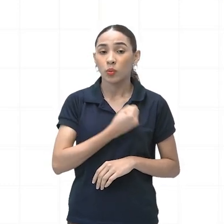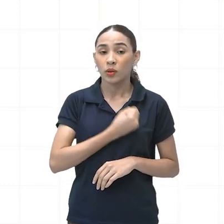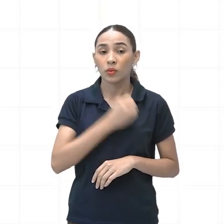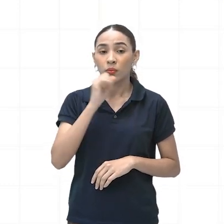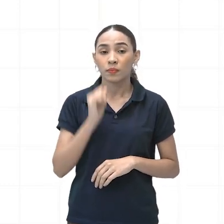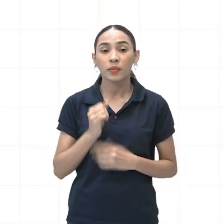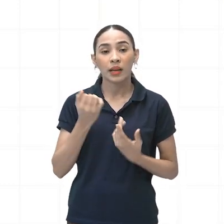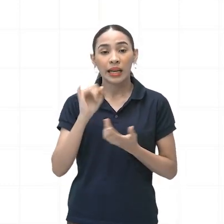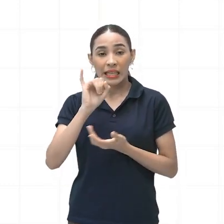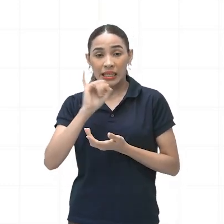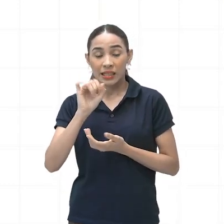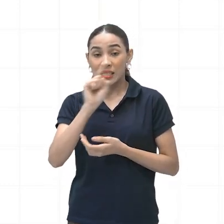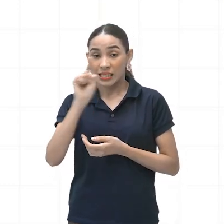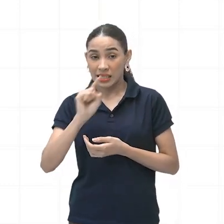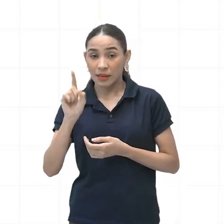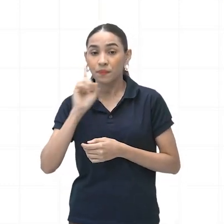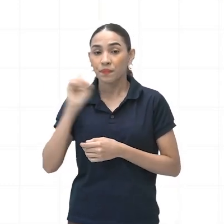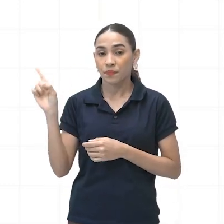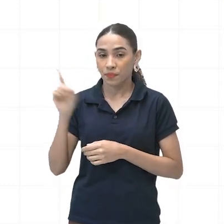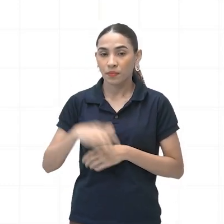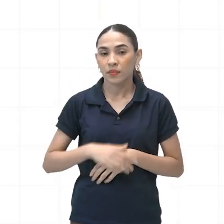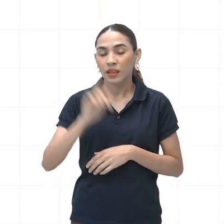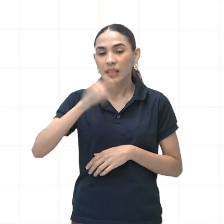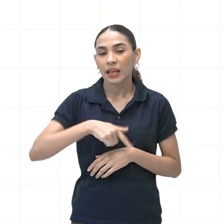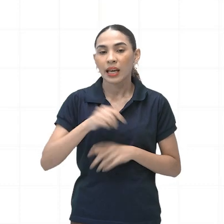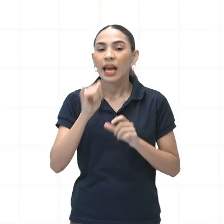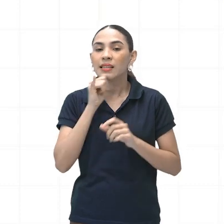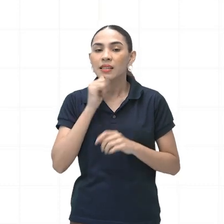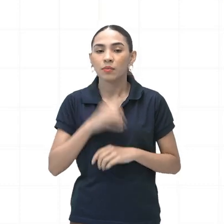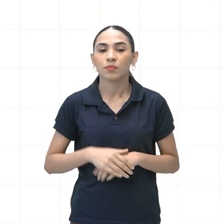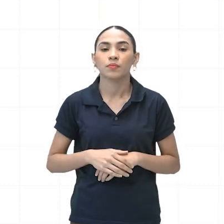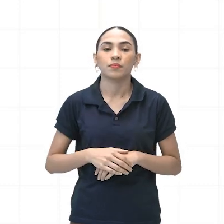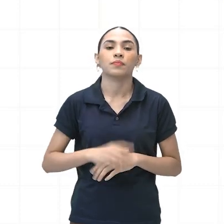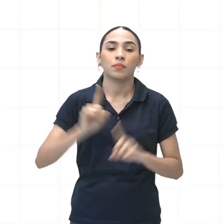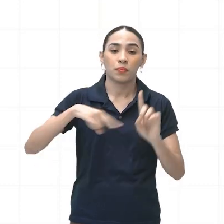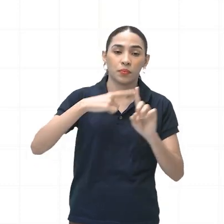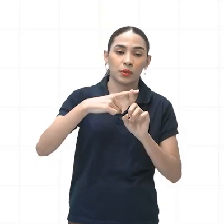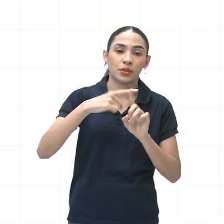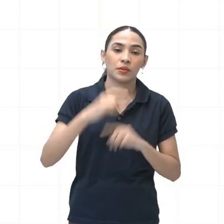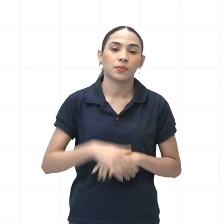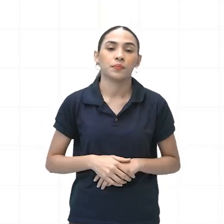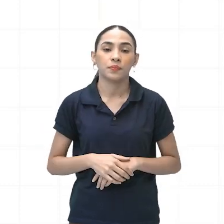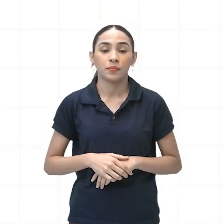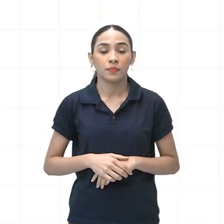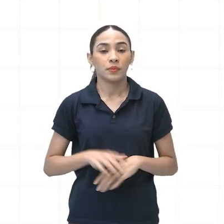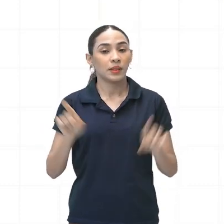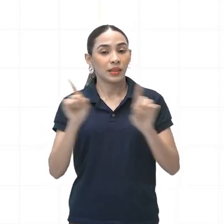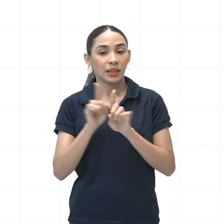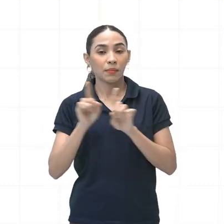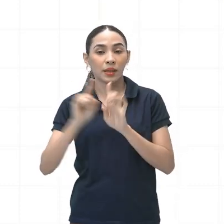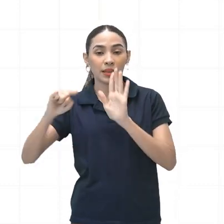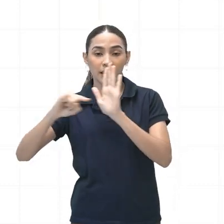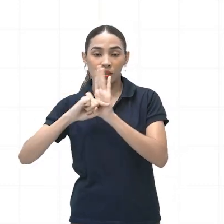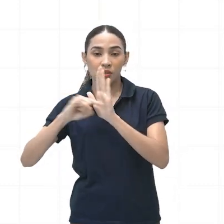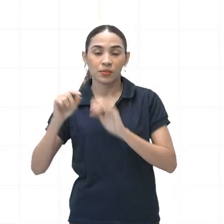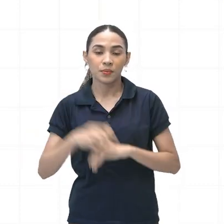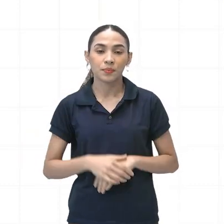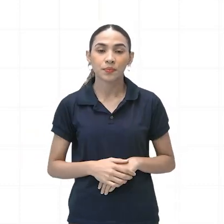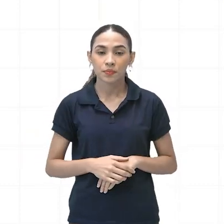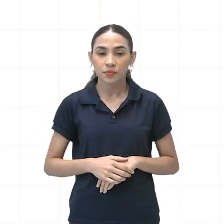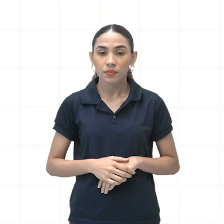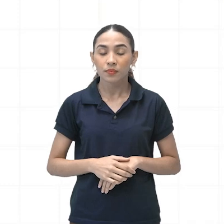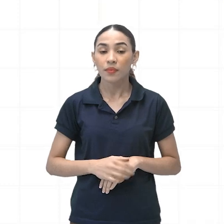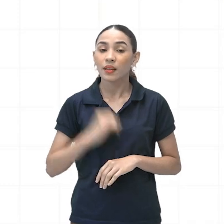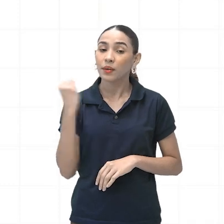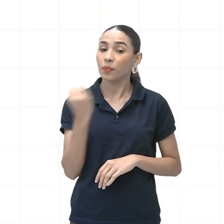Aqui nós vamos ter um conjunto que são formados por números positivos e por números negativos. E